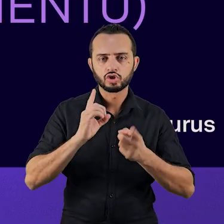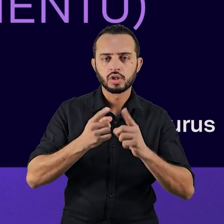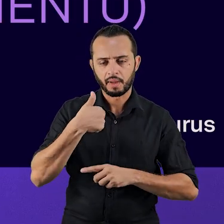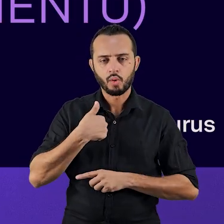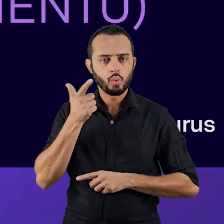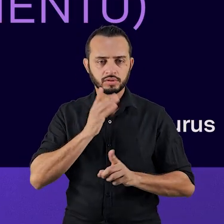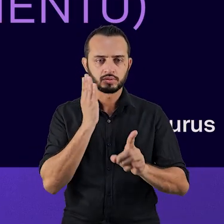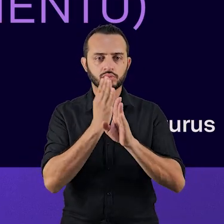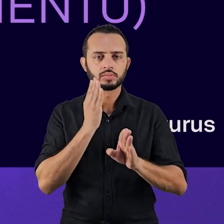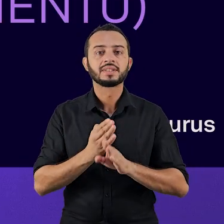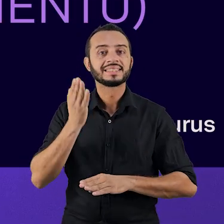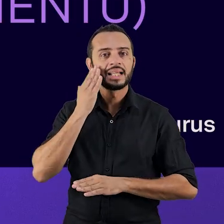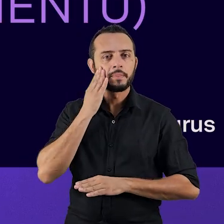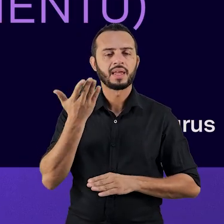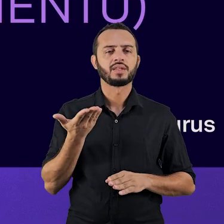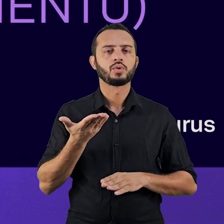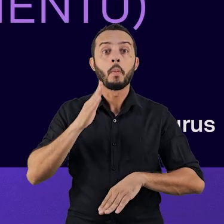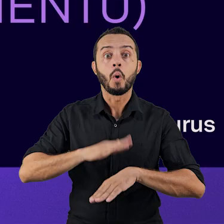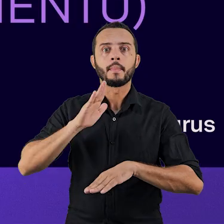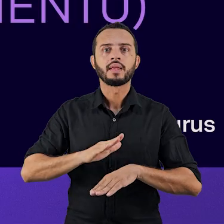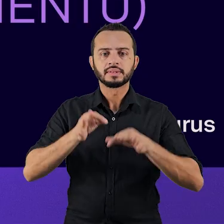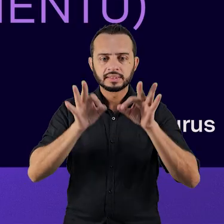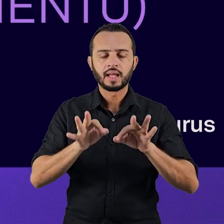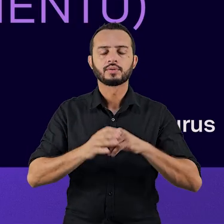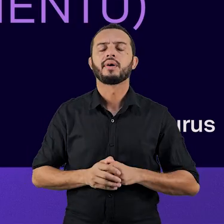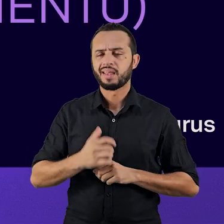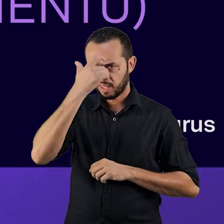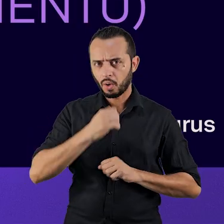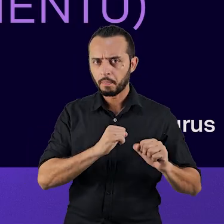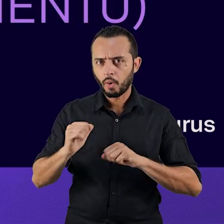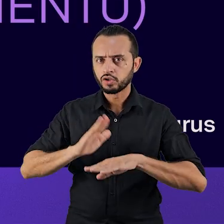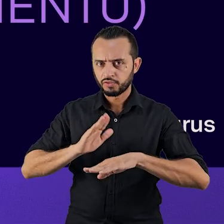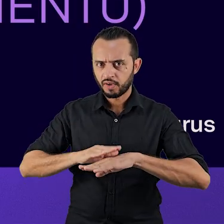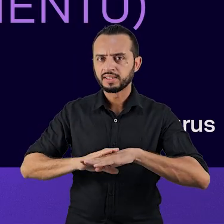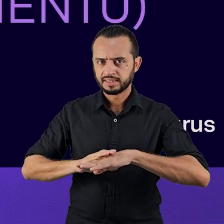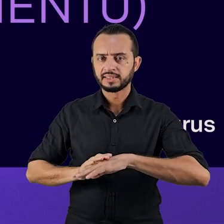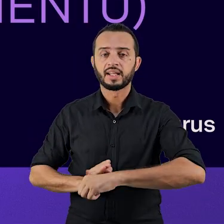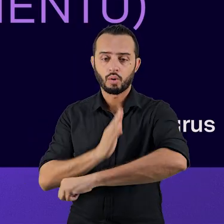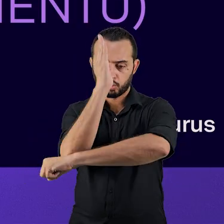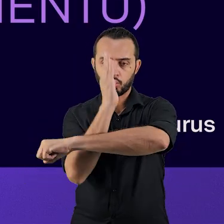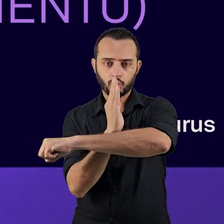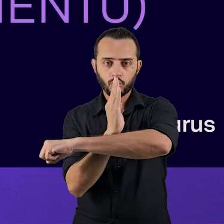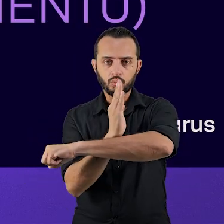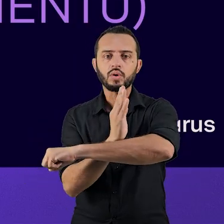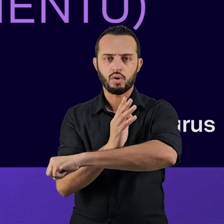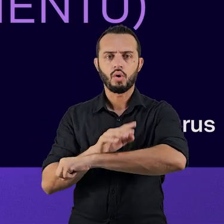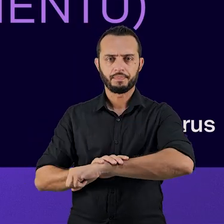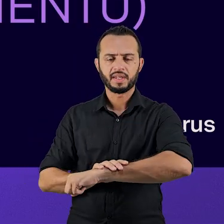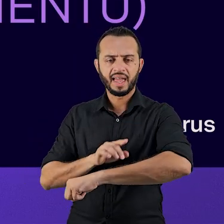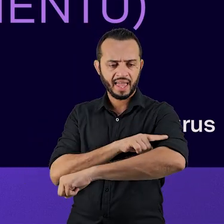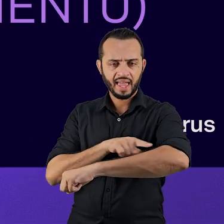consigo descobrir, sabendo posição e momento. Eu, inclusive, posso até fazer um diagrama em que no eixo X eu coloco a